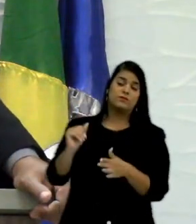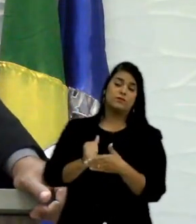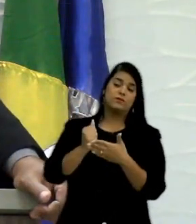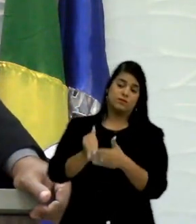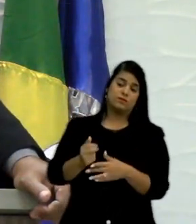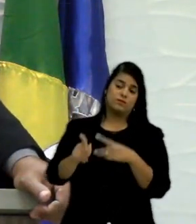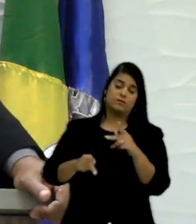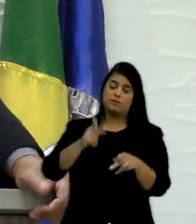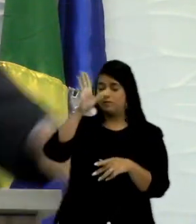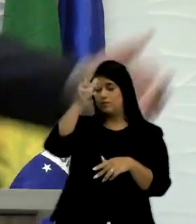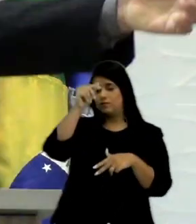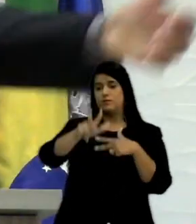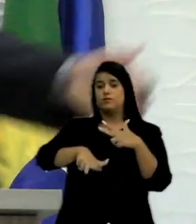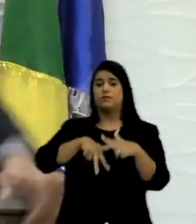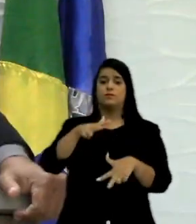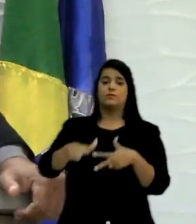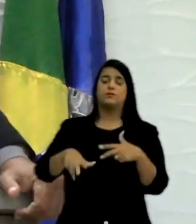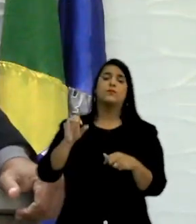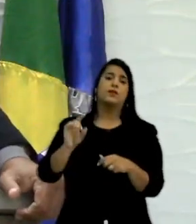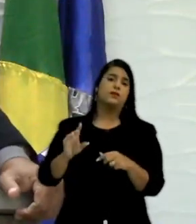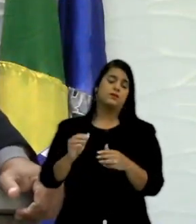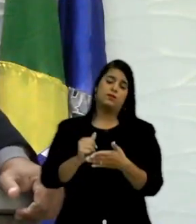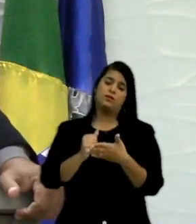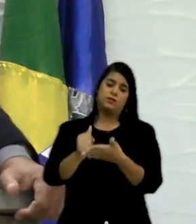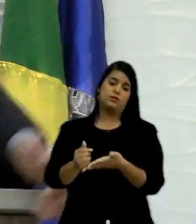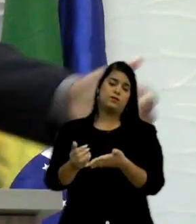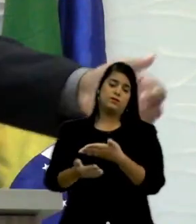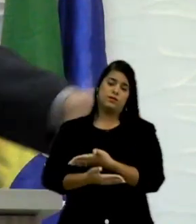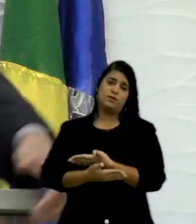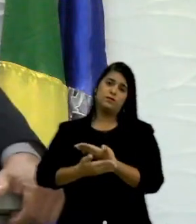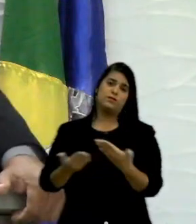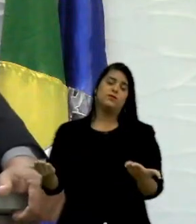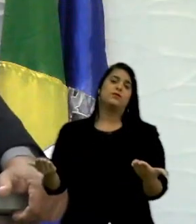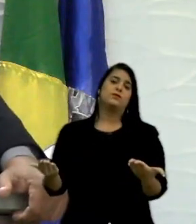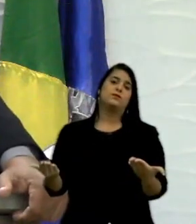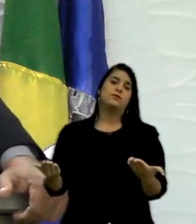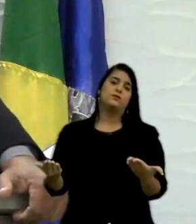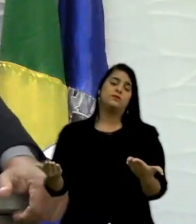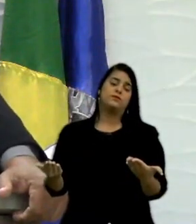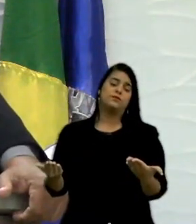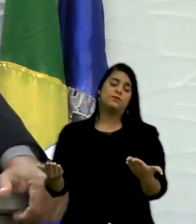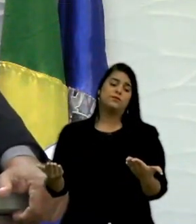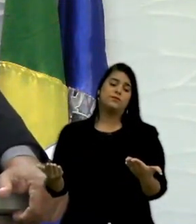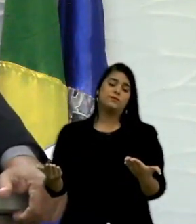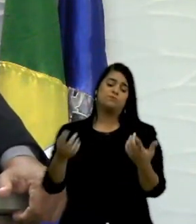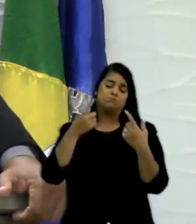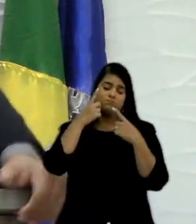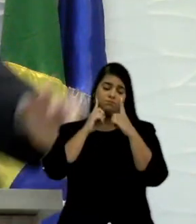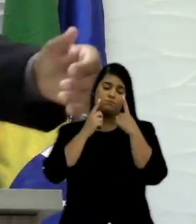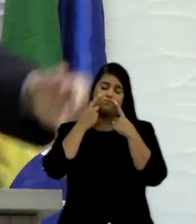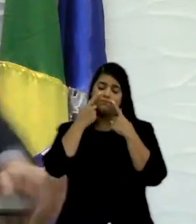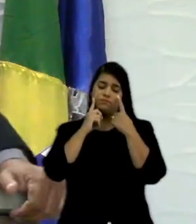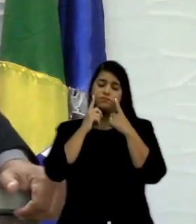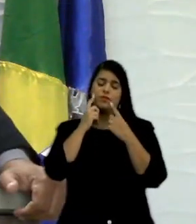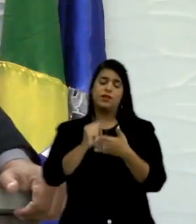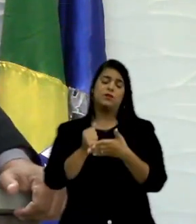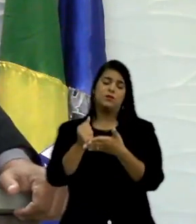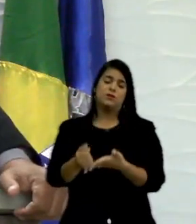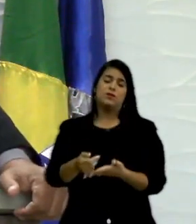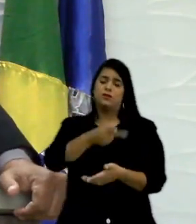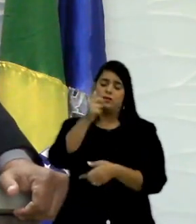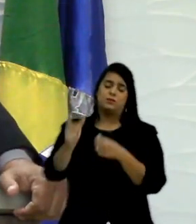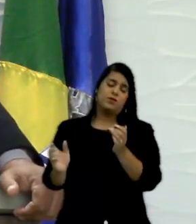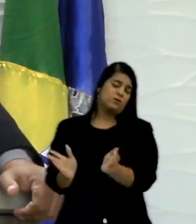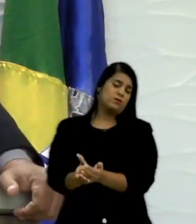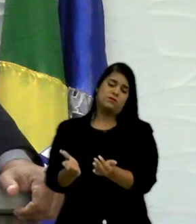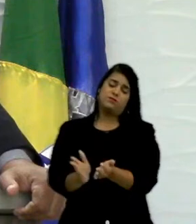povo, só foi defender vocês. Meu erro aqui, Bruno, sabe o que foi? Defender os pobres do nosso